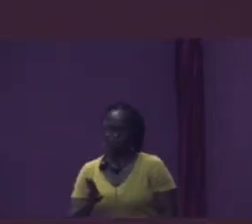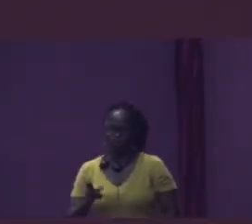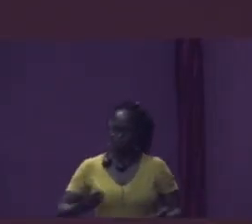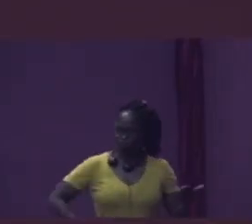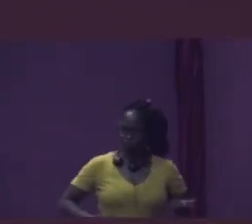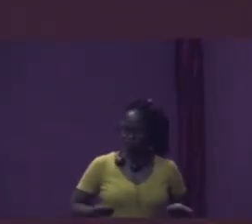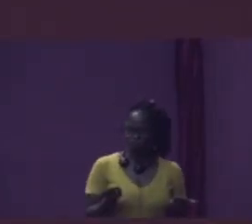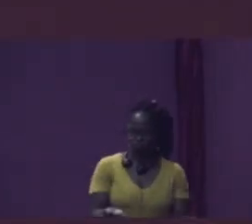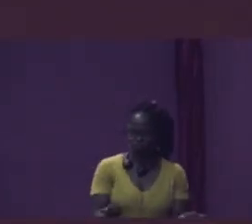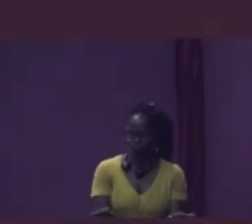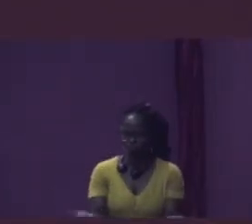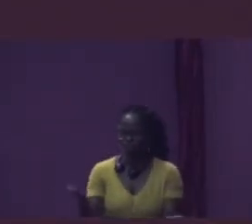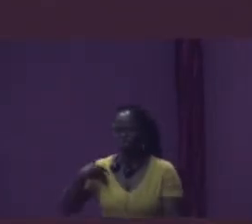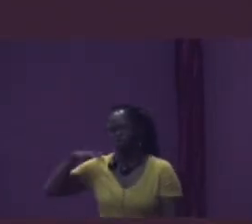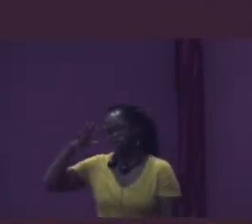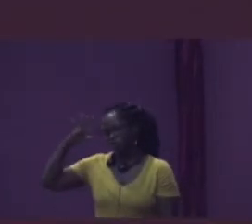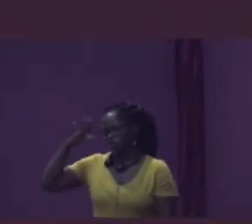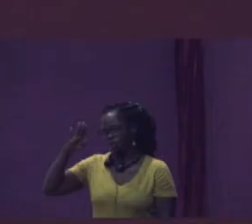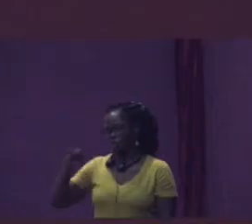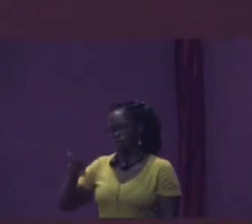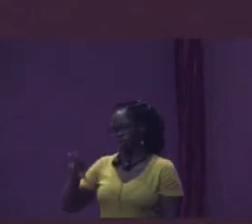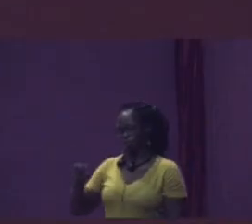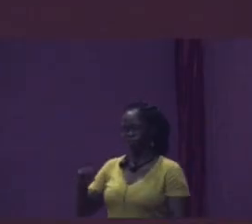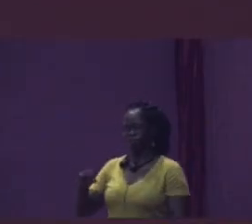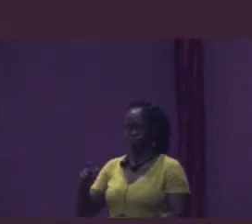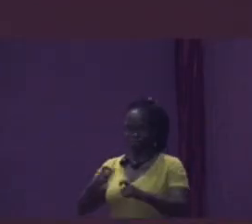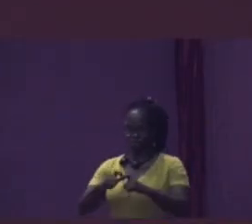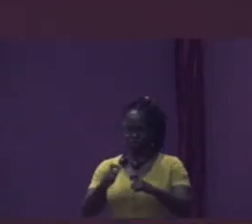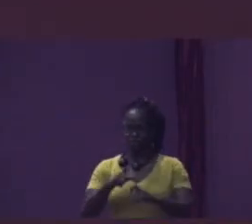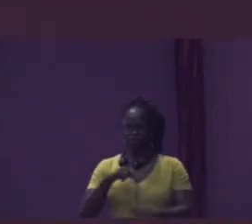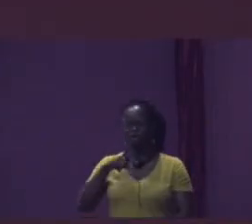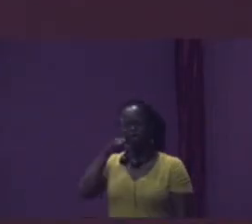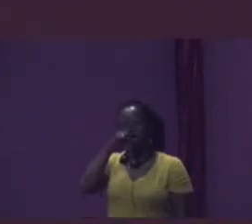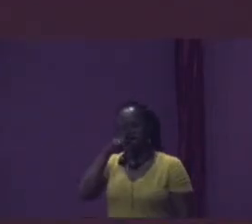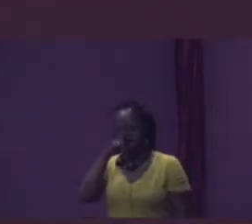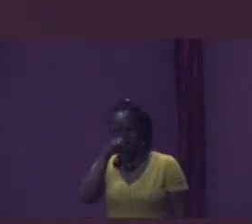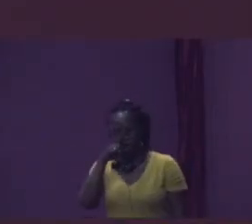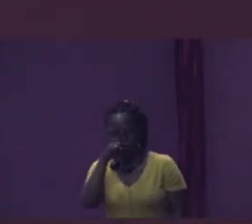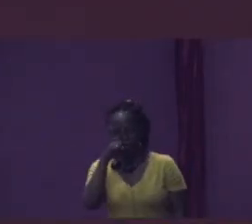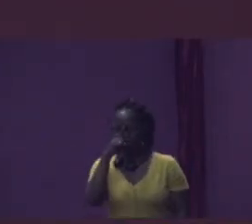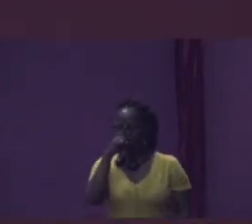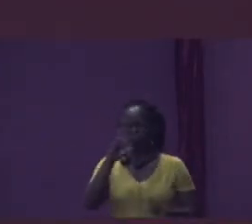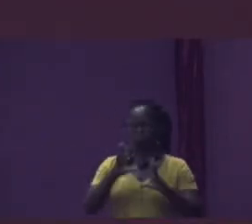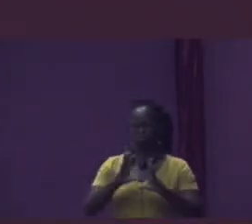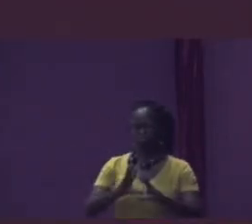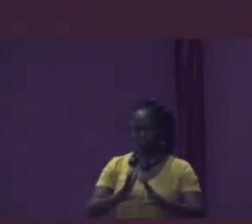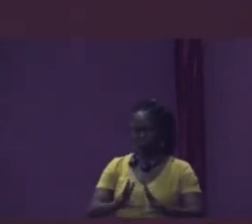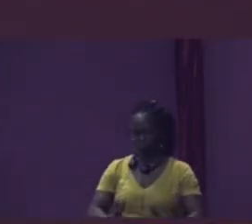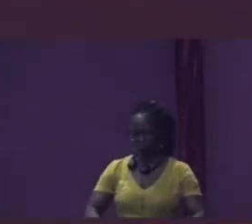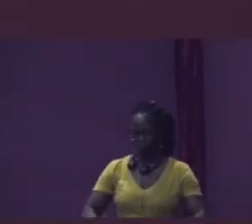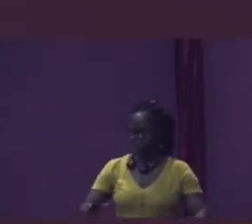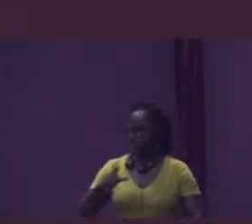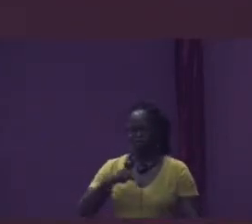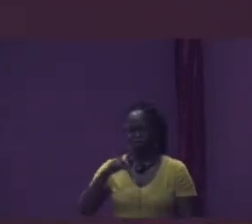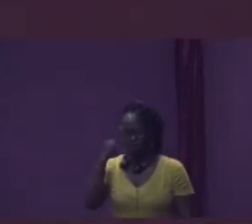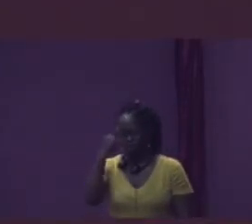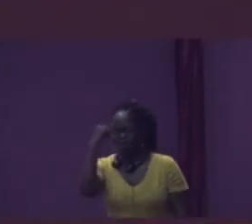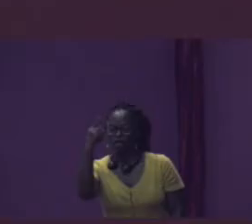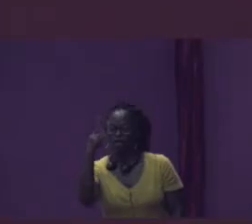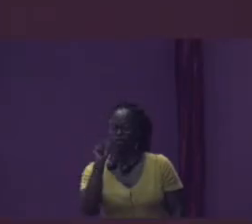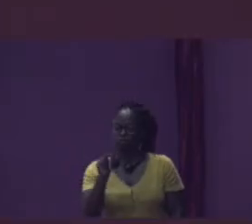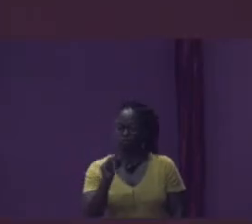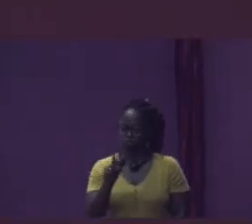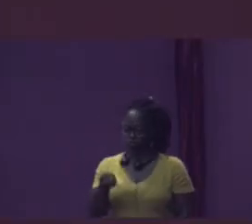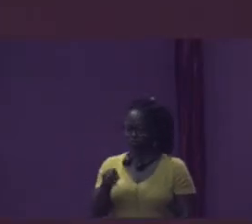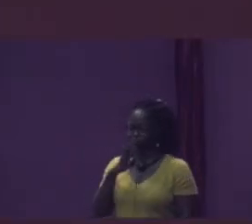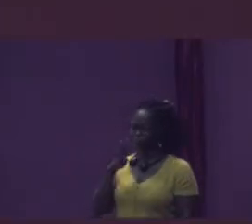serviços impregnados pela lógica biomédica, os riscos epidemiológicos estão minimizados e cercados por uma ideia de que, por